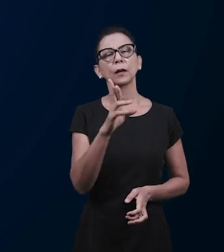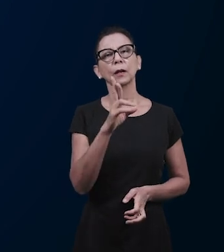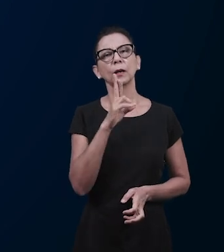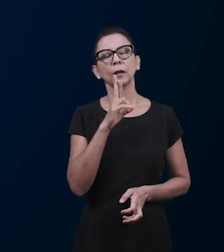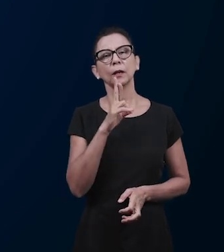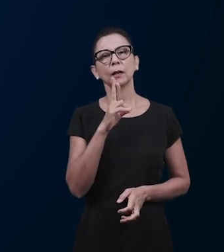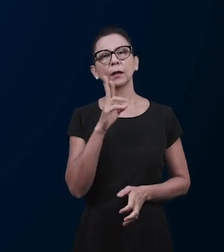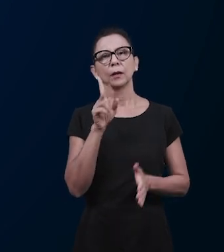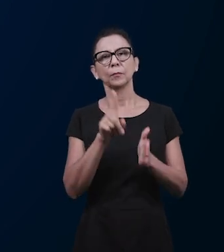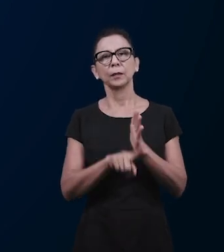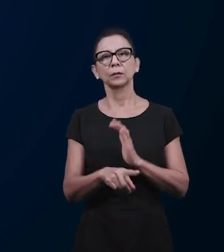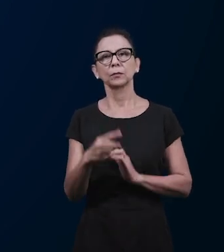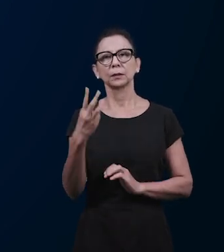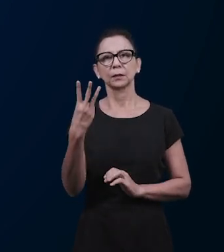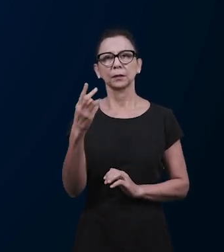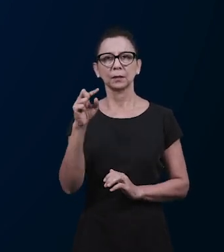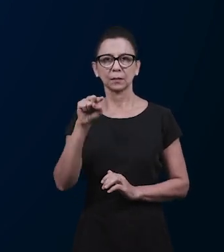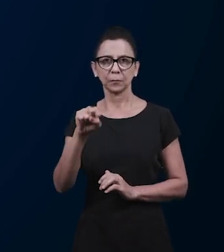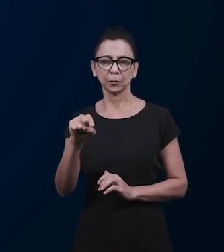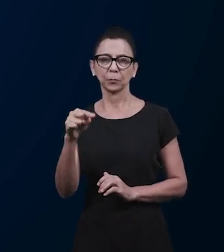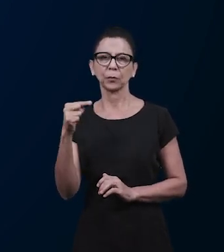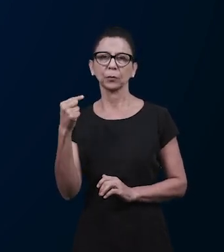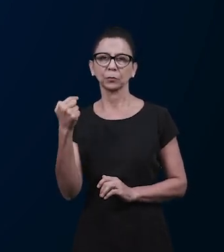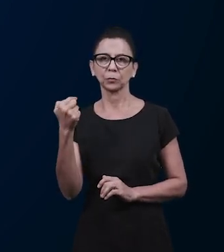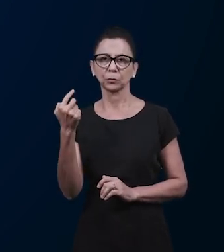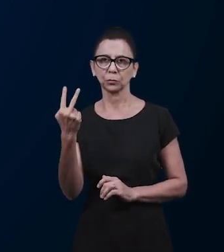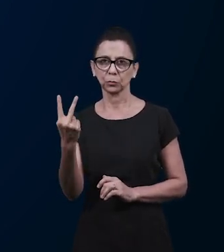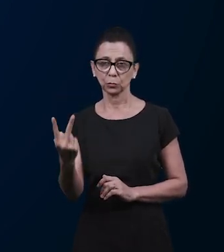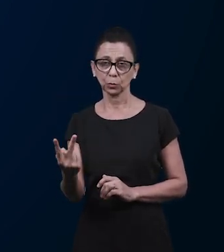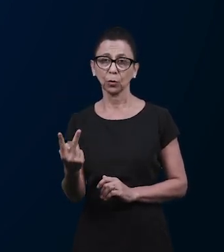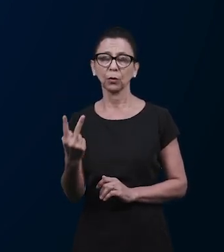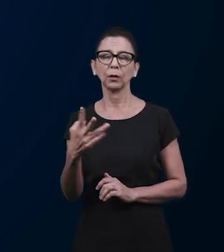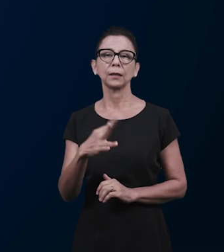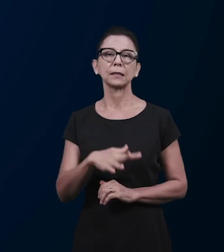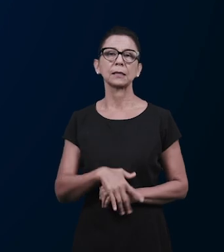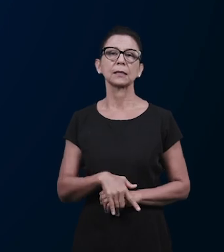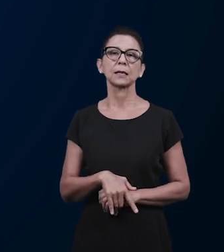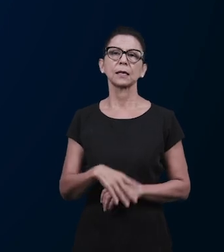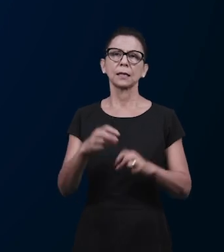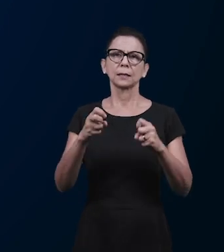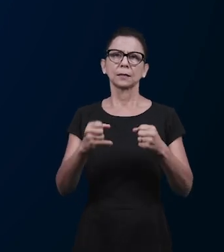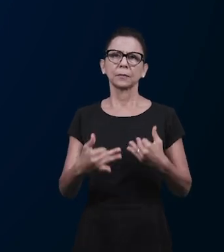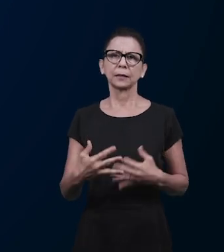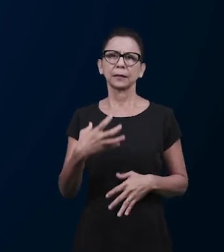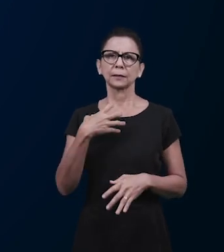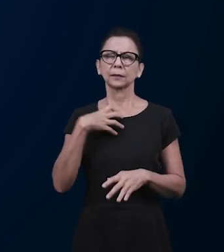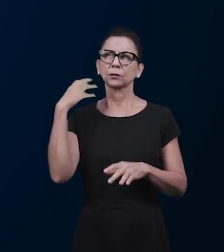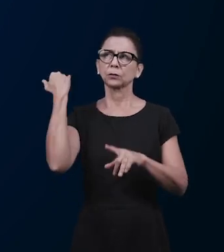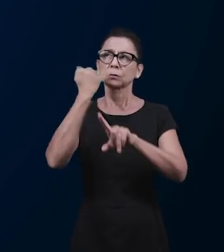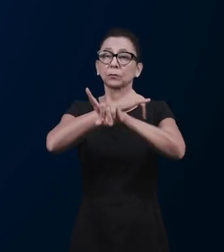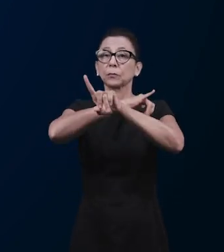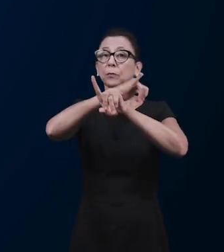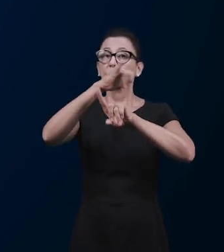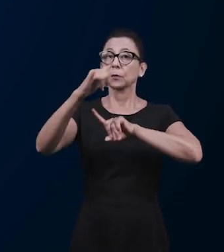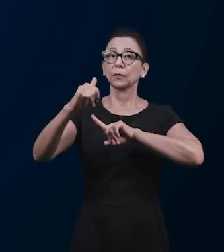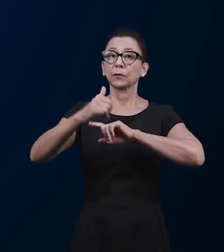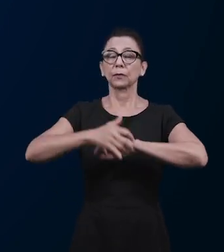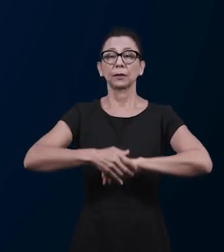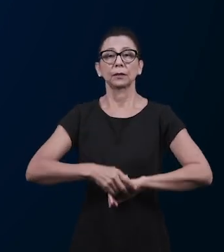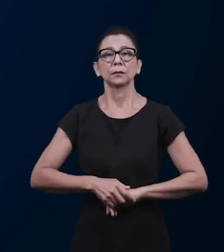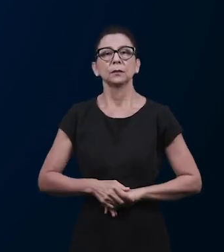resposta à pergunta 3.2, que pede para explicar o sentido profético, a pergunta é o